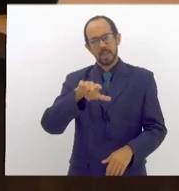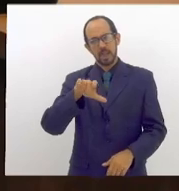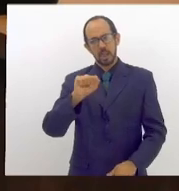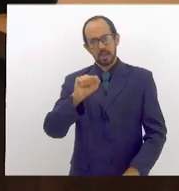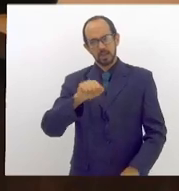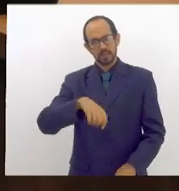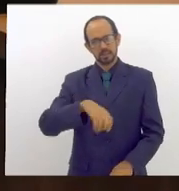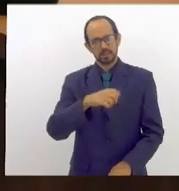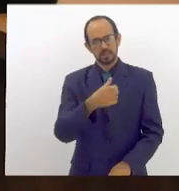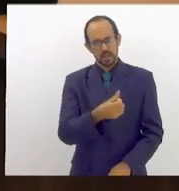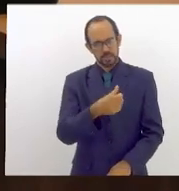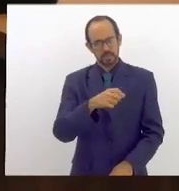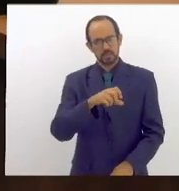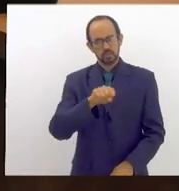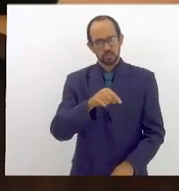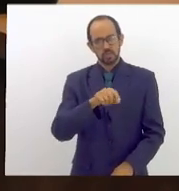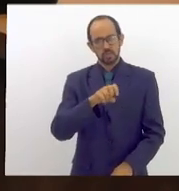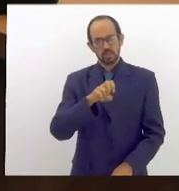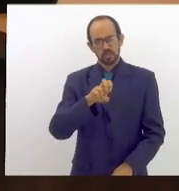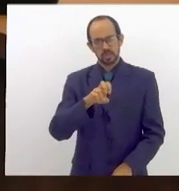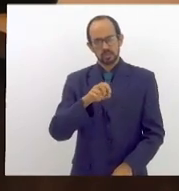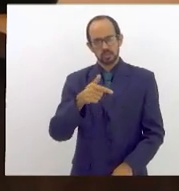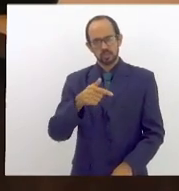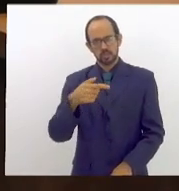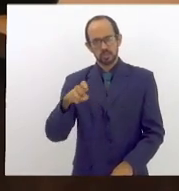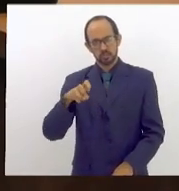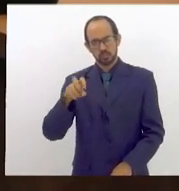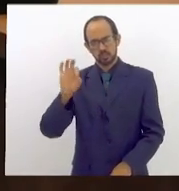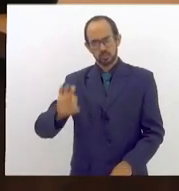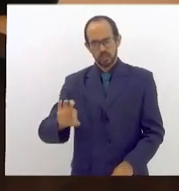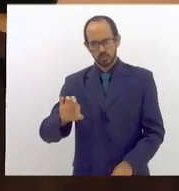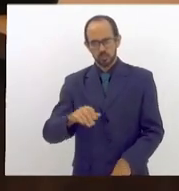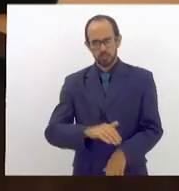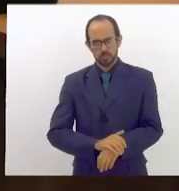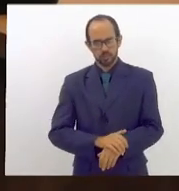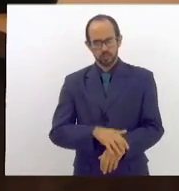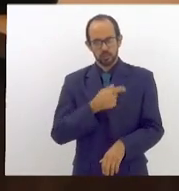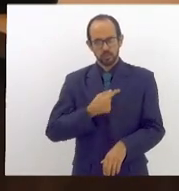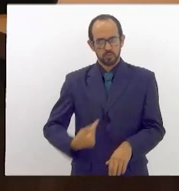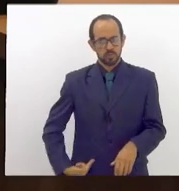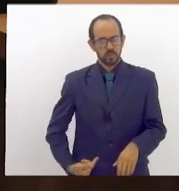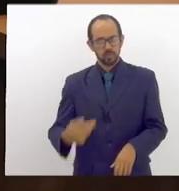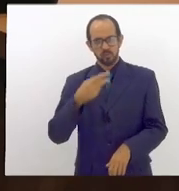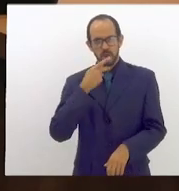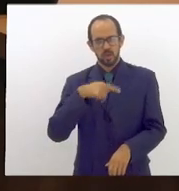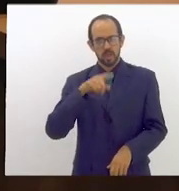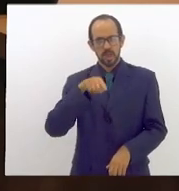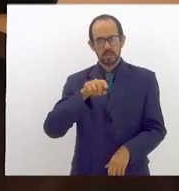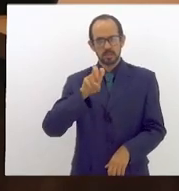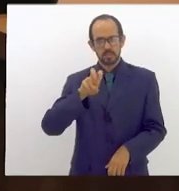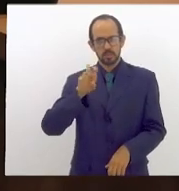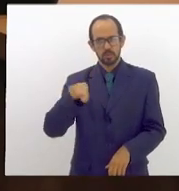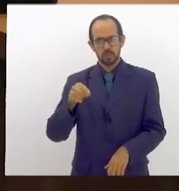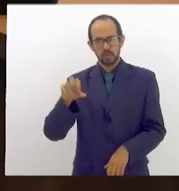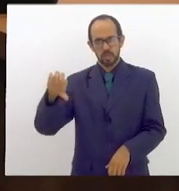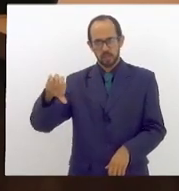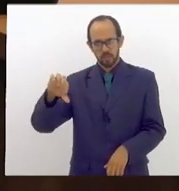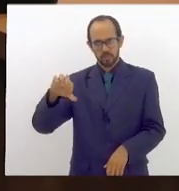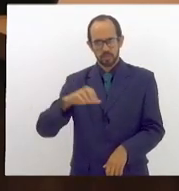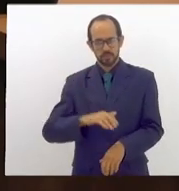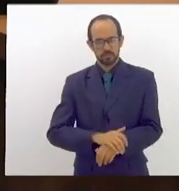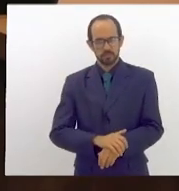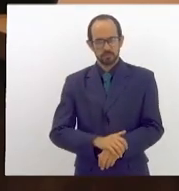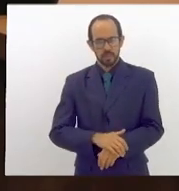625% e o governador mandou uma mensagem de 5,9 perdemos